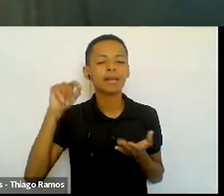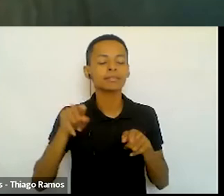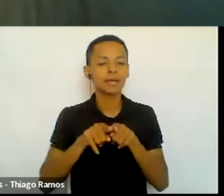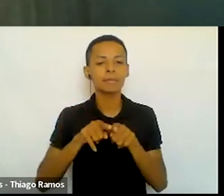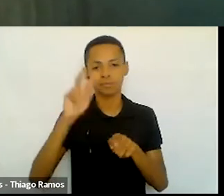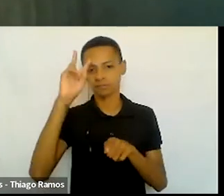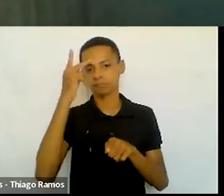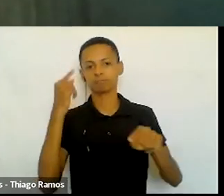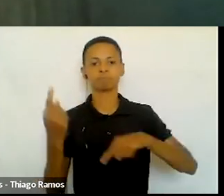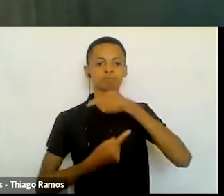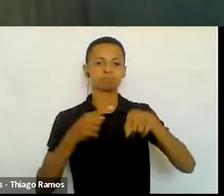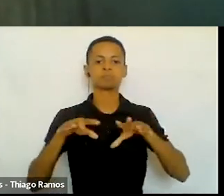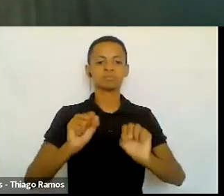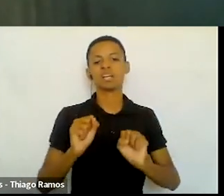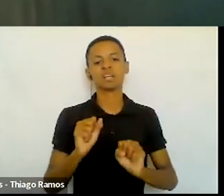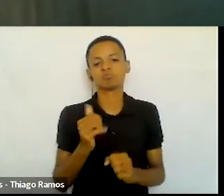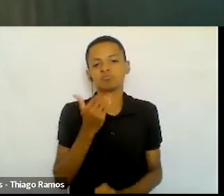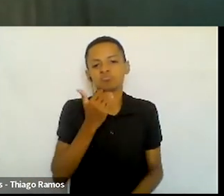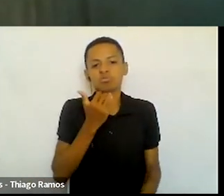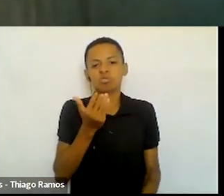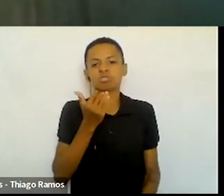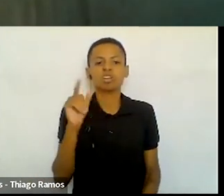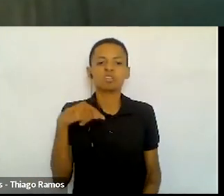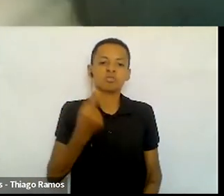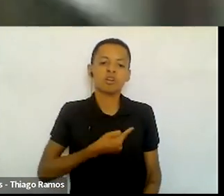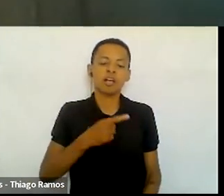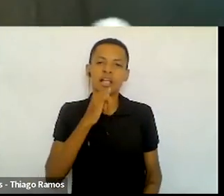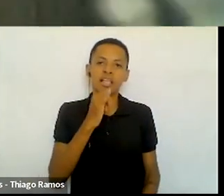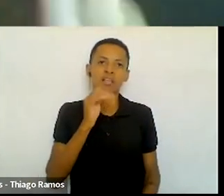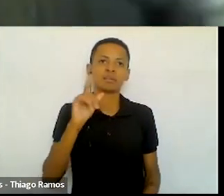acho que não vale mais a gente... por